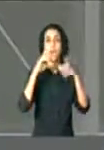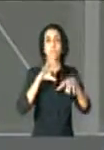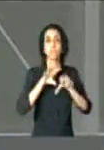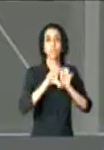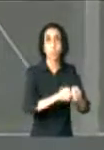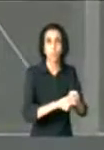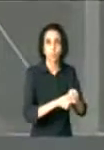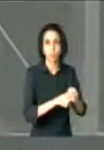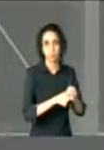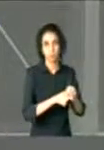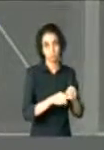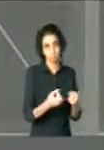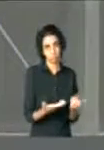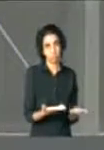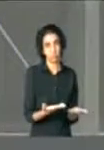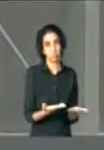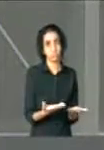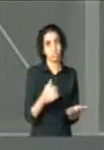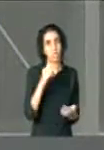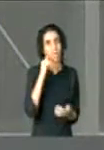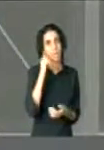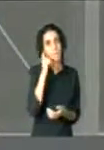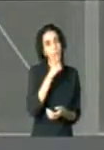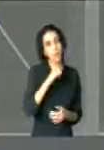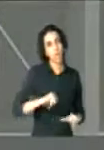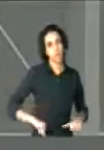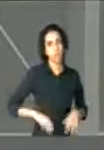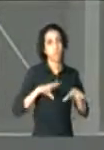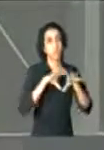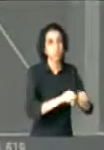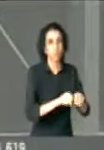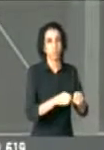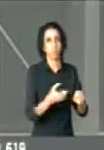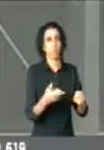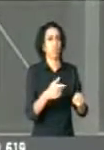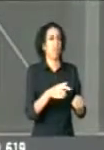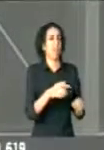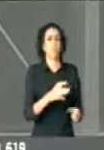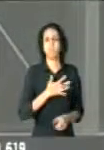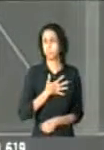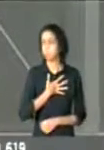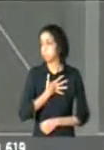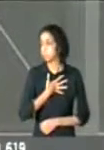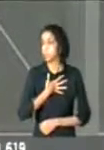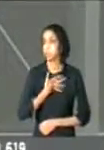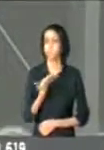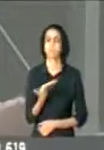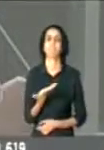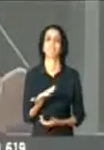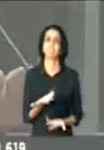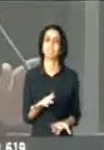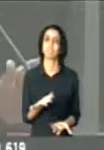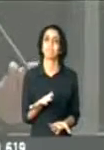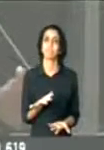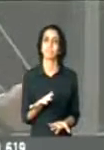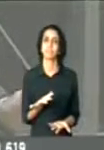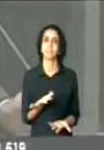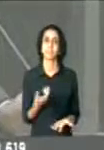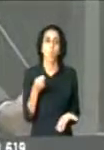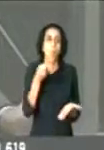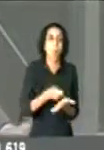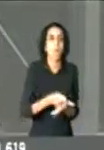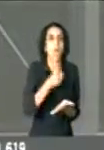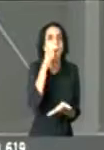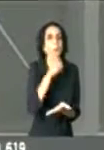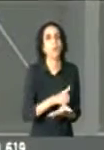O estupro é um dos crimes mais repugnantes que pode existir. É forçar uma mulher